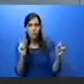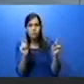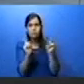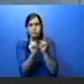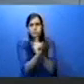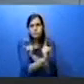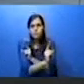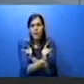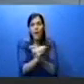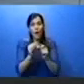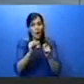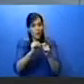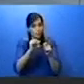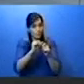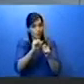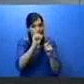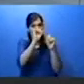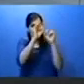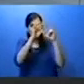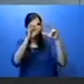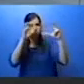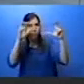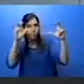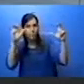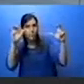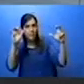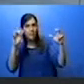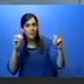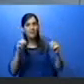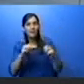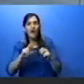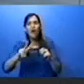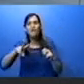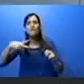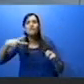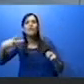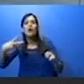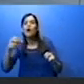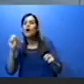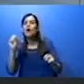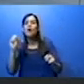faço uma operação, a inversa dele, imagina o seguinte: